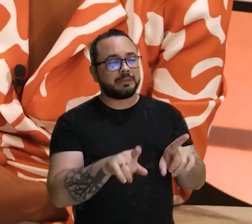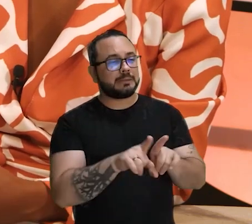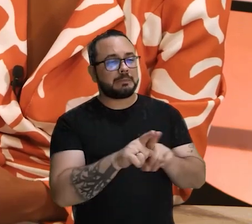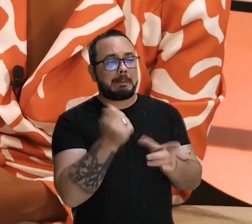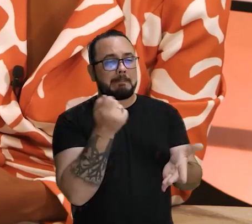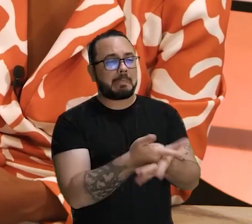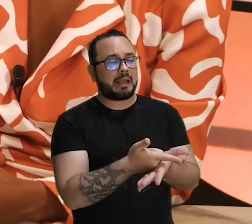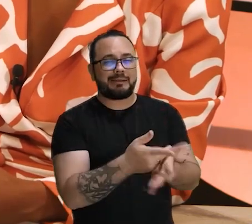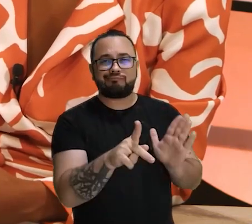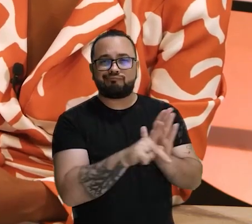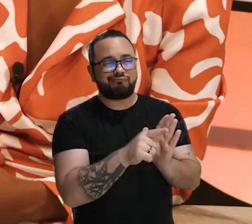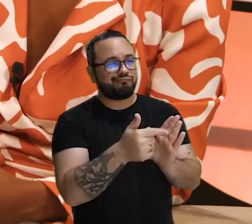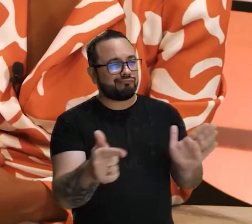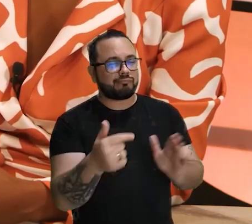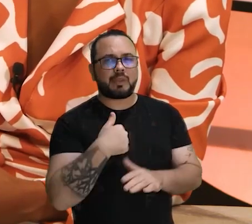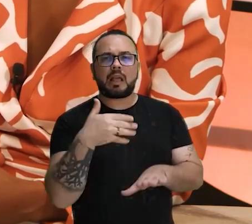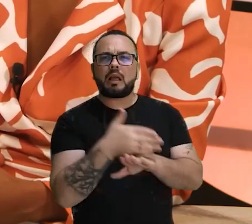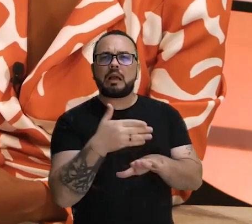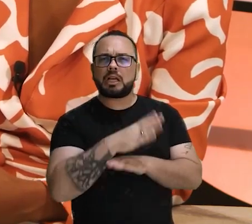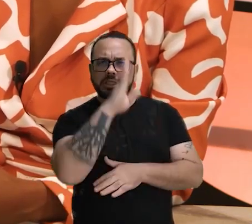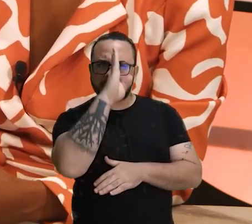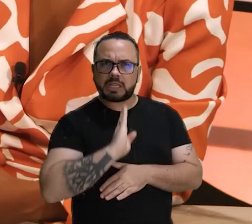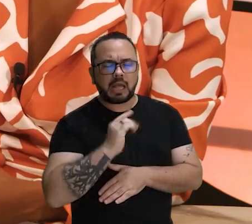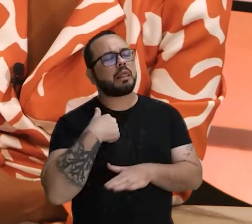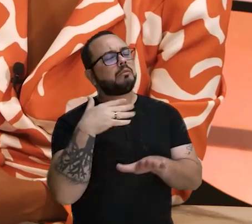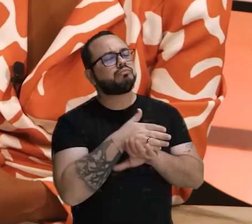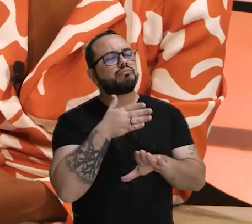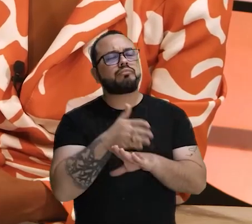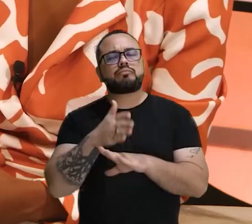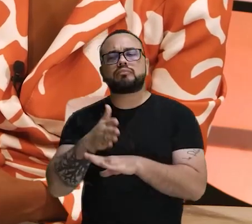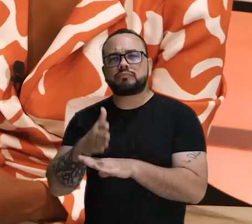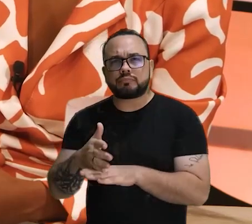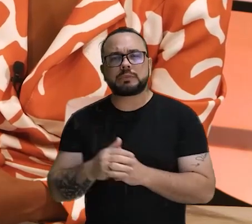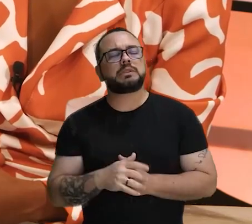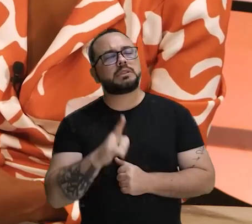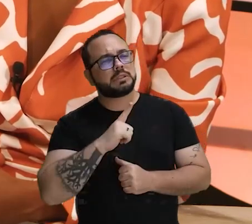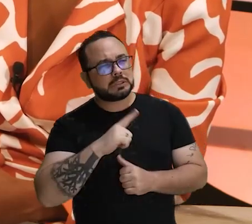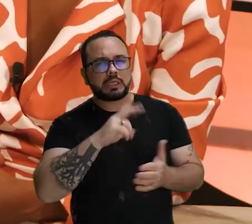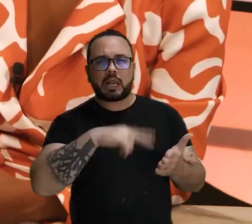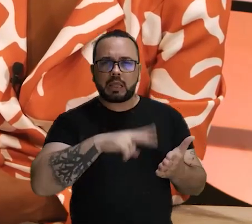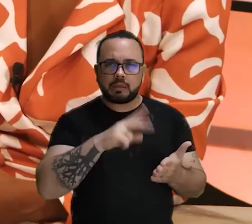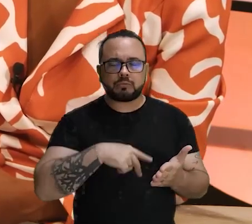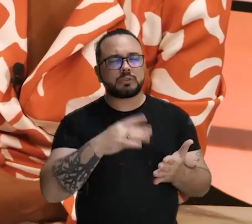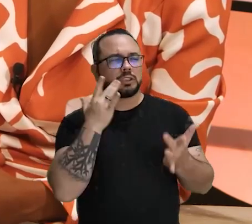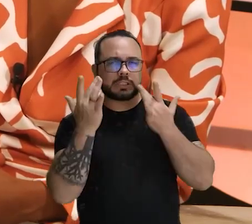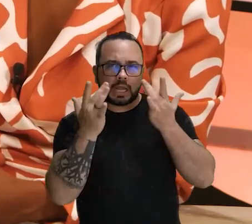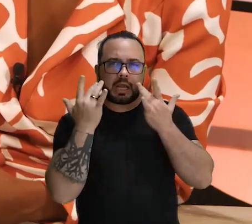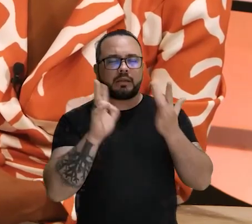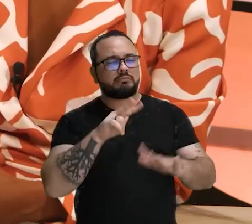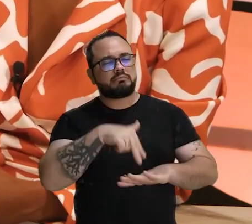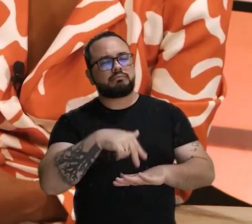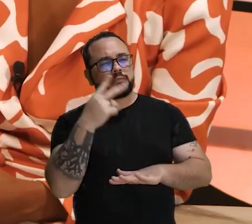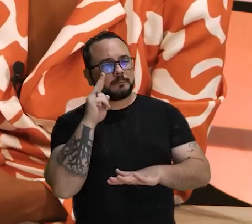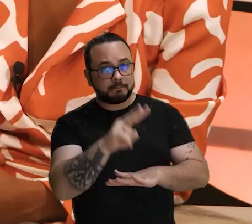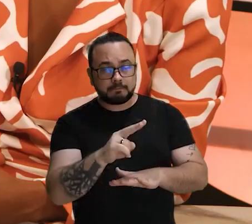estava, né? Estava bem no meio. Aí eu ia pra tudo que era de graça na cidade. Então, assim, eu ouvia o que tivesse... É leitura dramática, eu vou. É o que